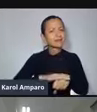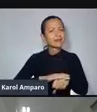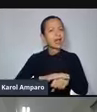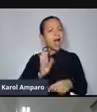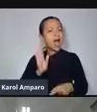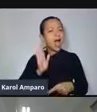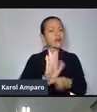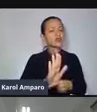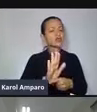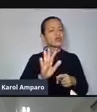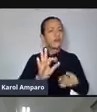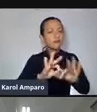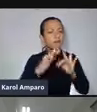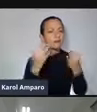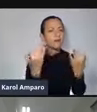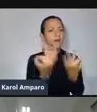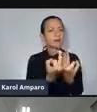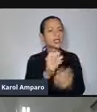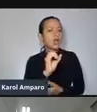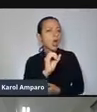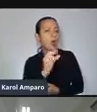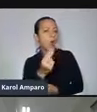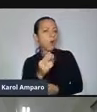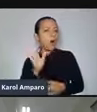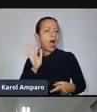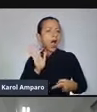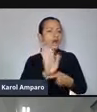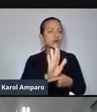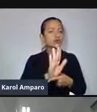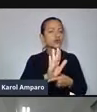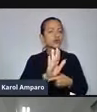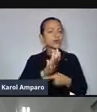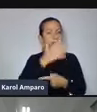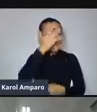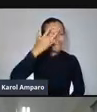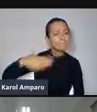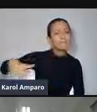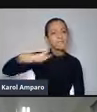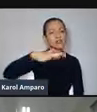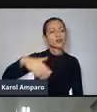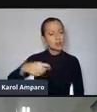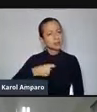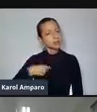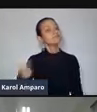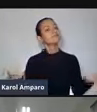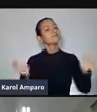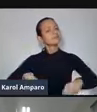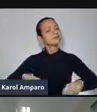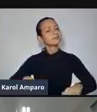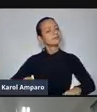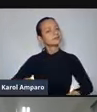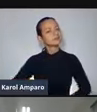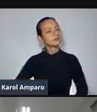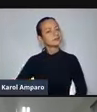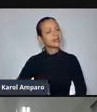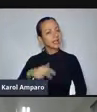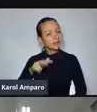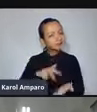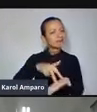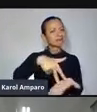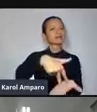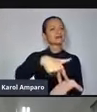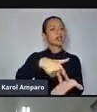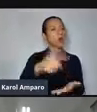família cósmica. Né? Sempre eu sou capaz. Eu posso sim. Né? Então,